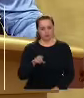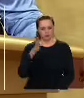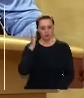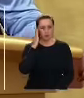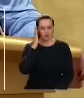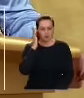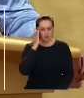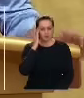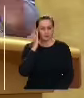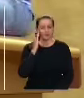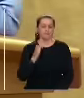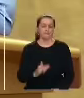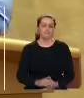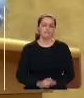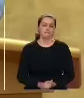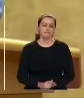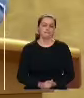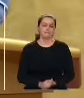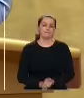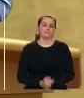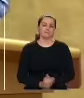que,